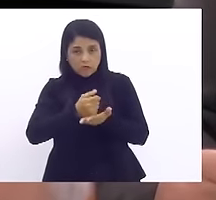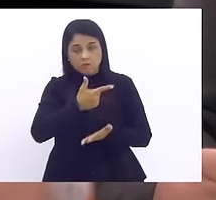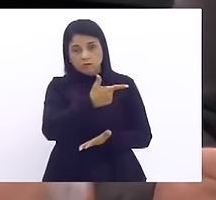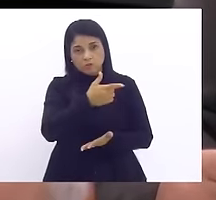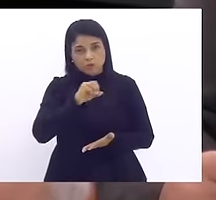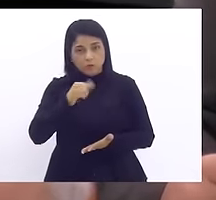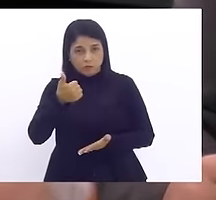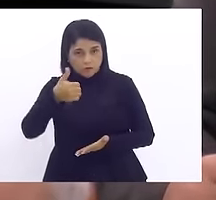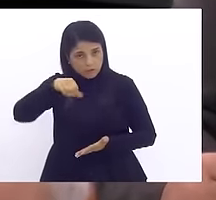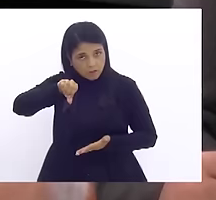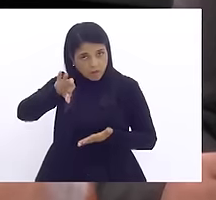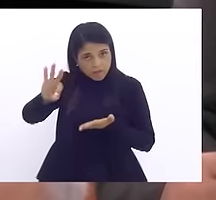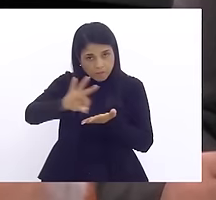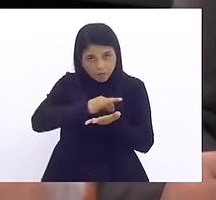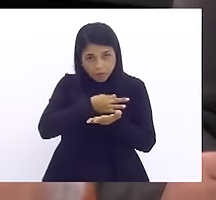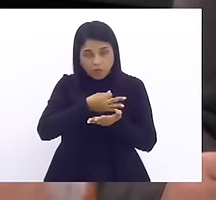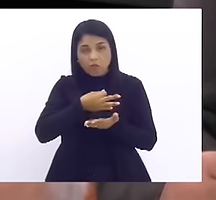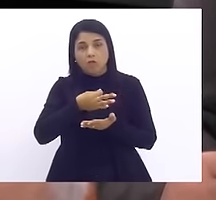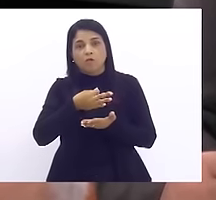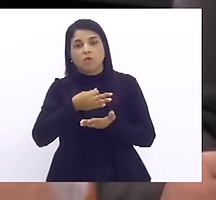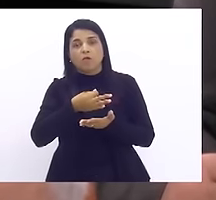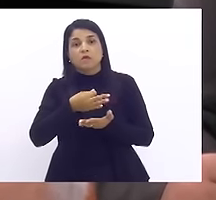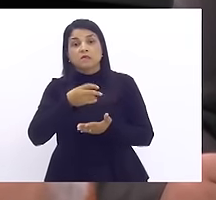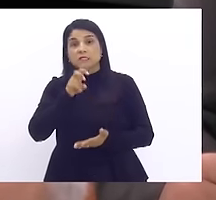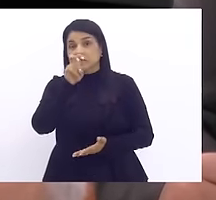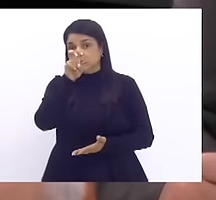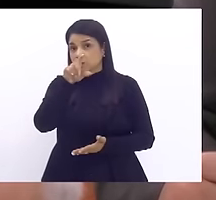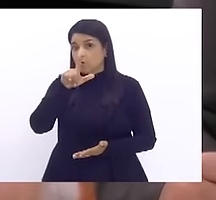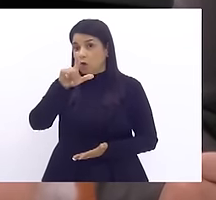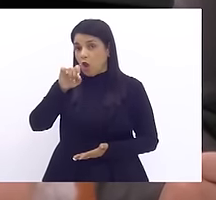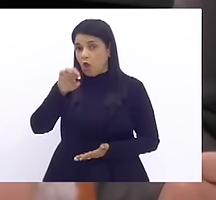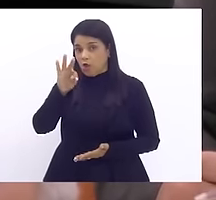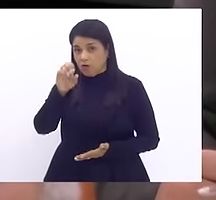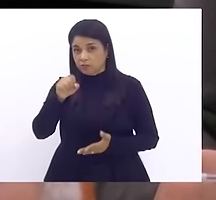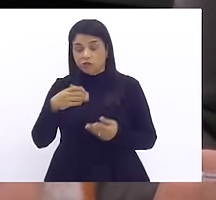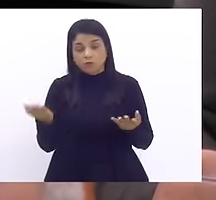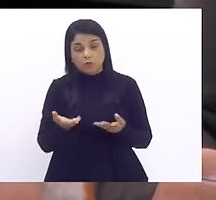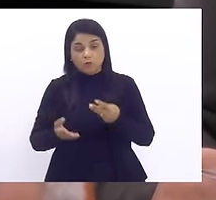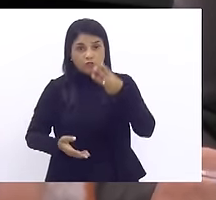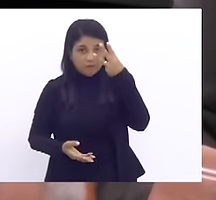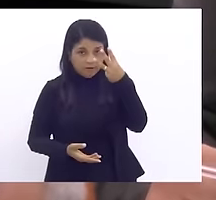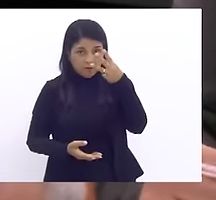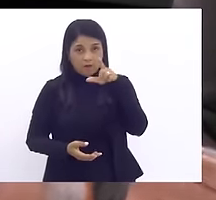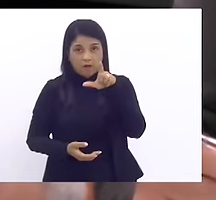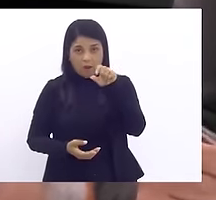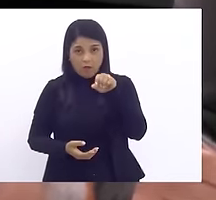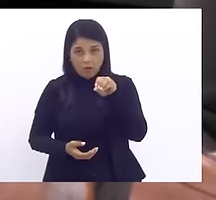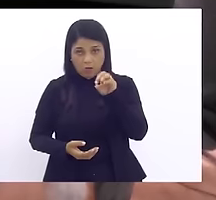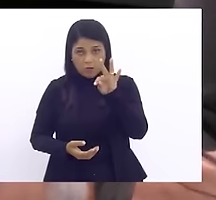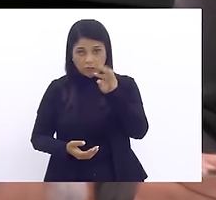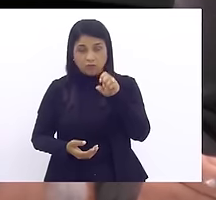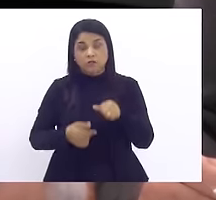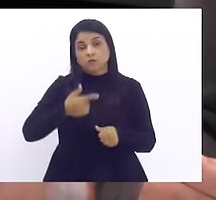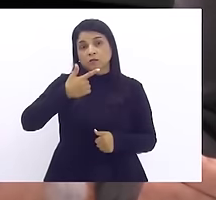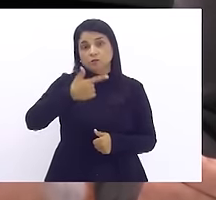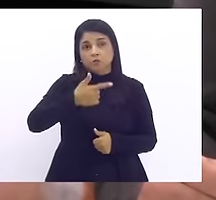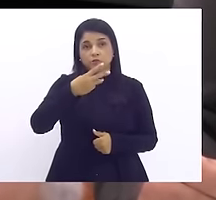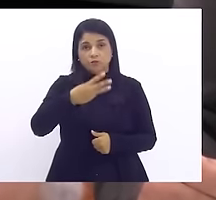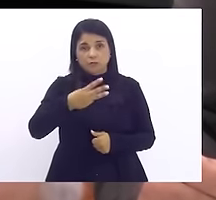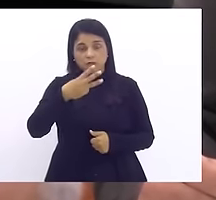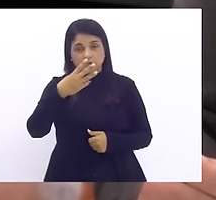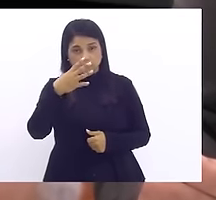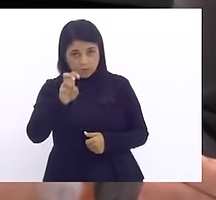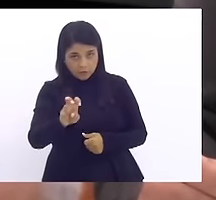2019 eram são cinco lotes hoje nós temos três lotes que estão descobertos os Lote 2 3 e 5 Não tem